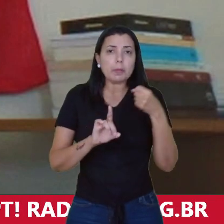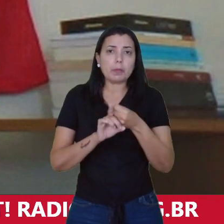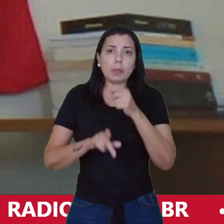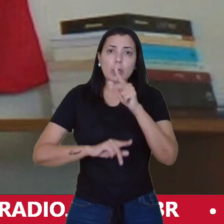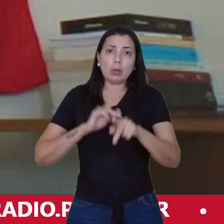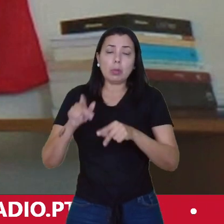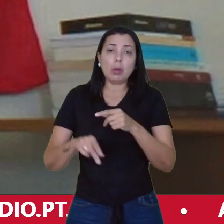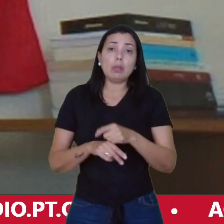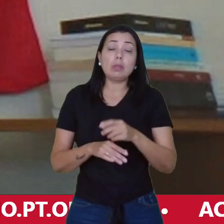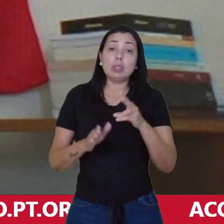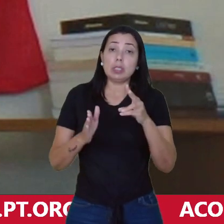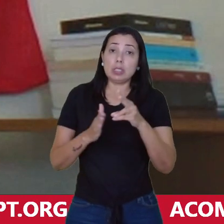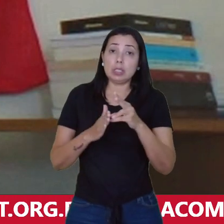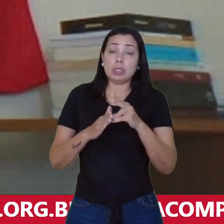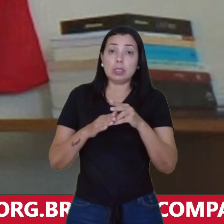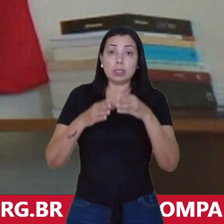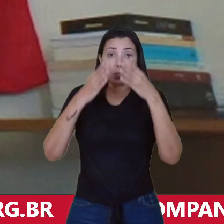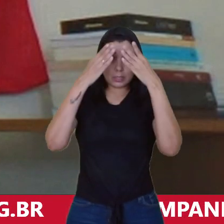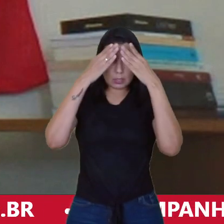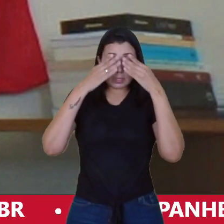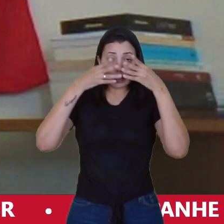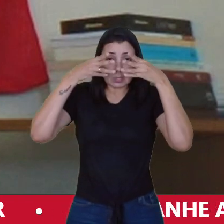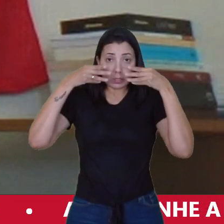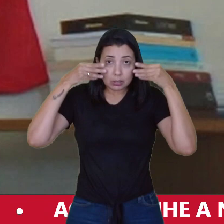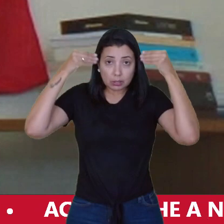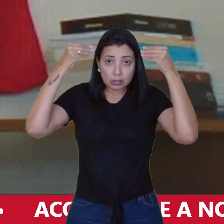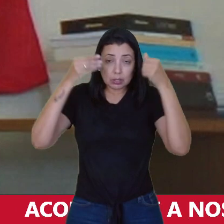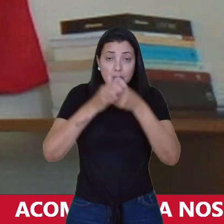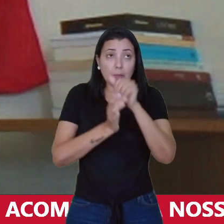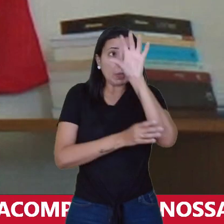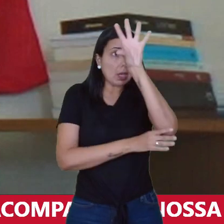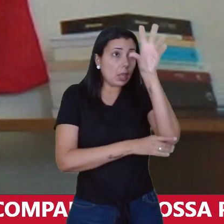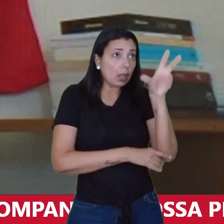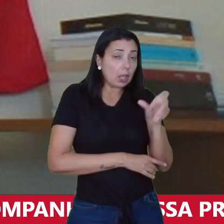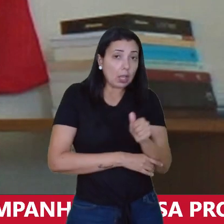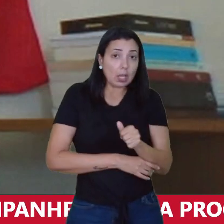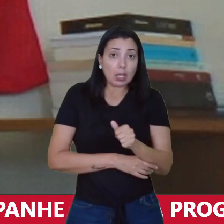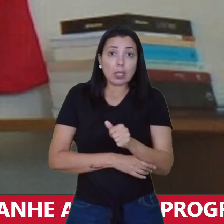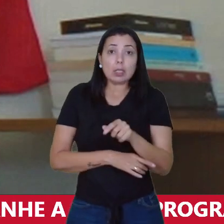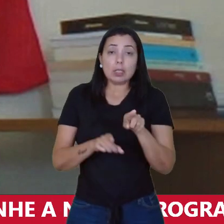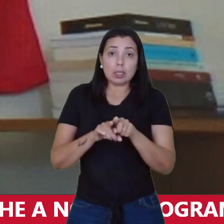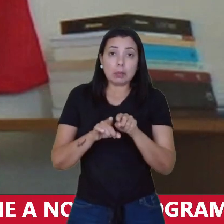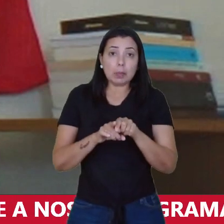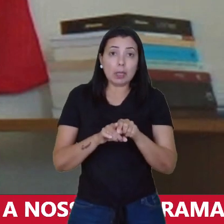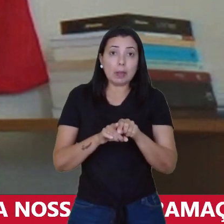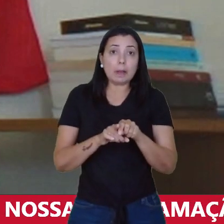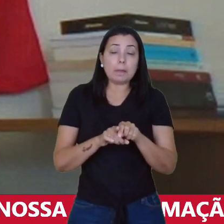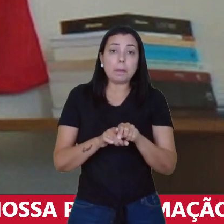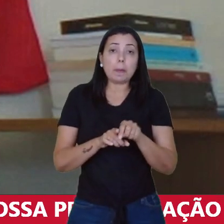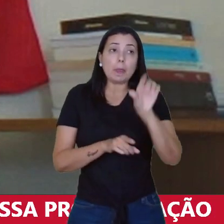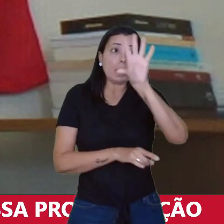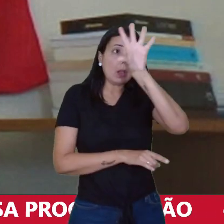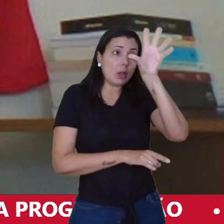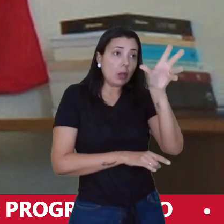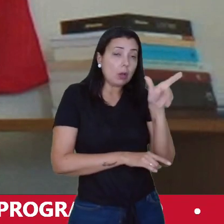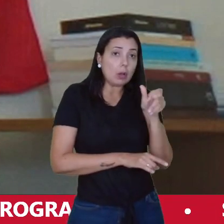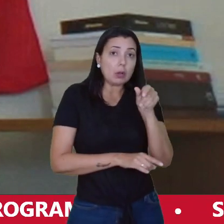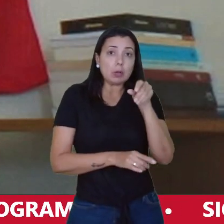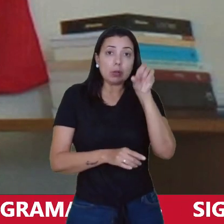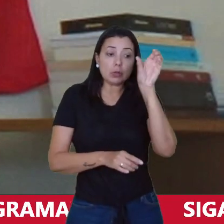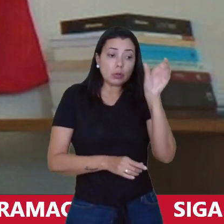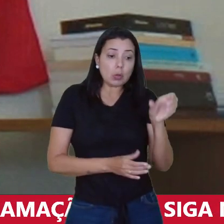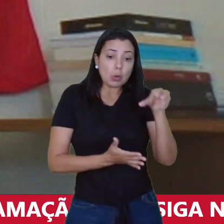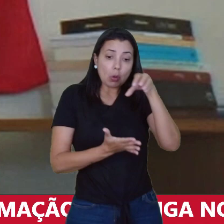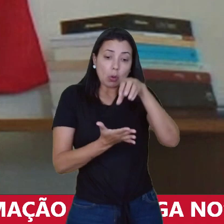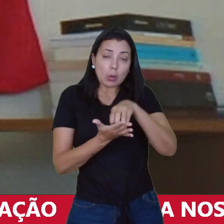povos indígenas, das comunidades negras, afrodescendentes e quilombolas no Brasil, das comunidades periféricas, mas também um momento